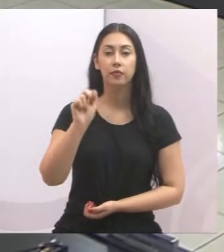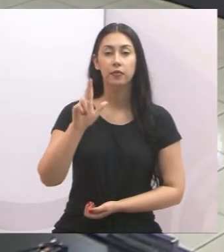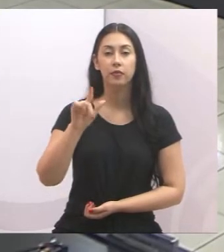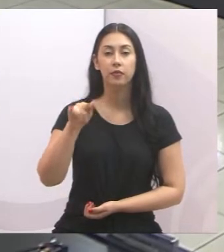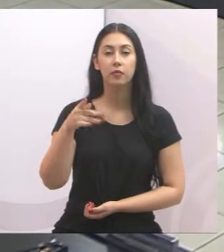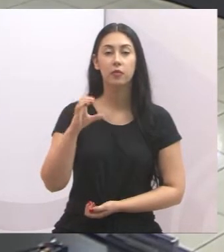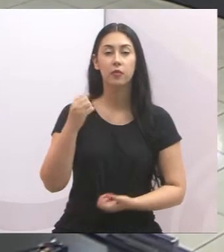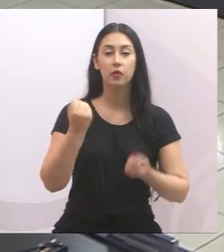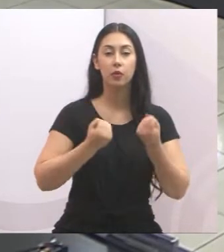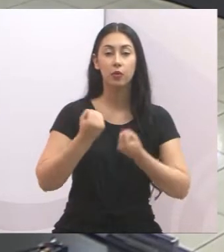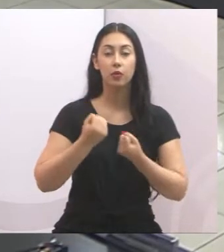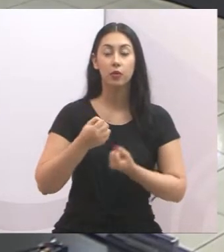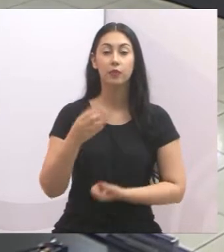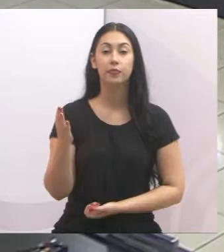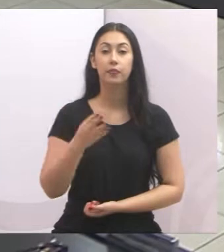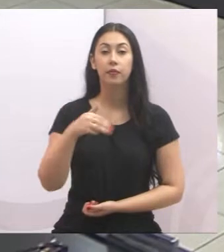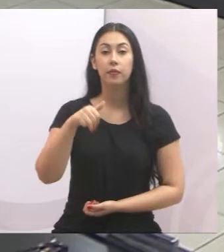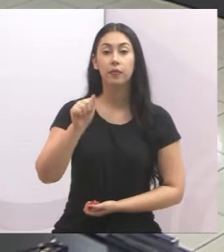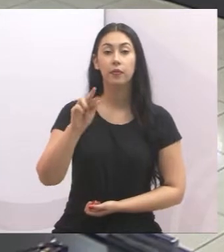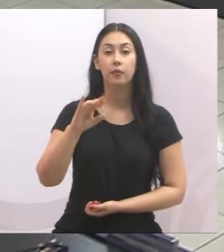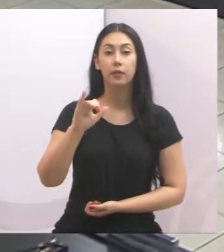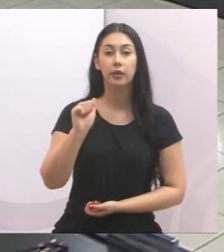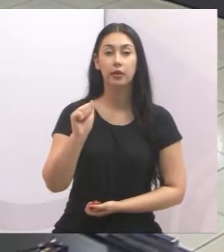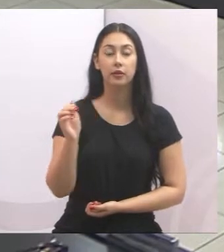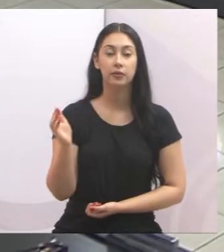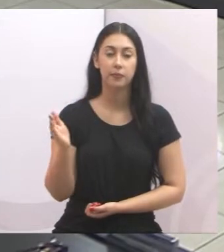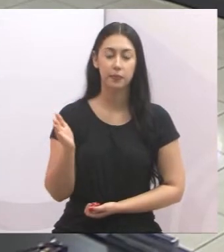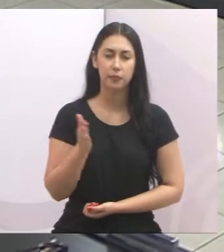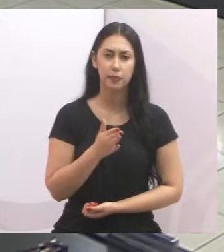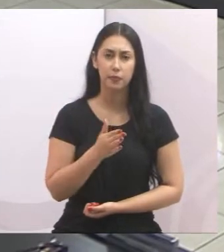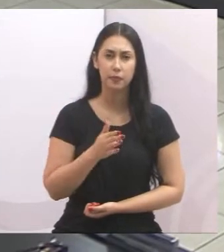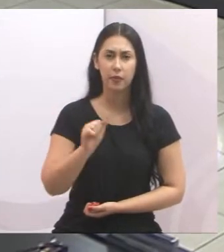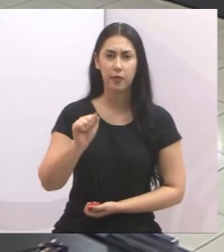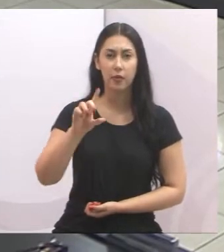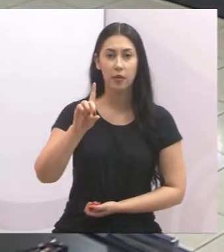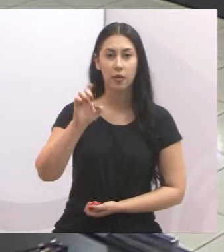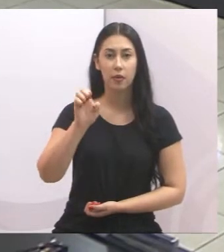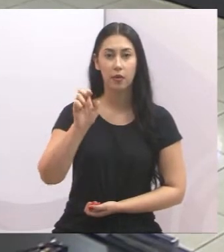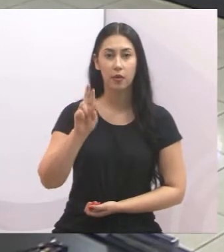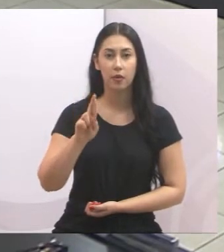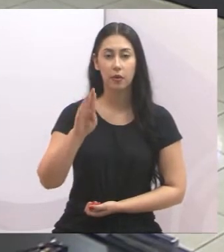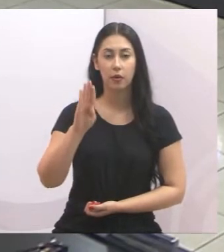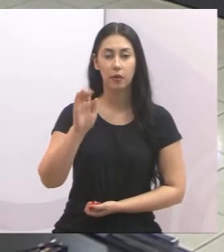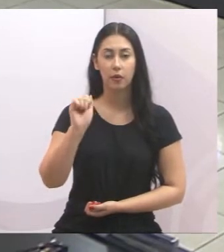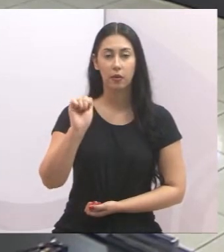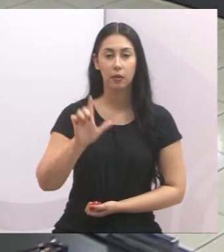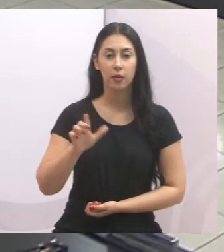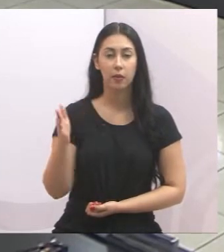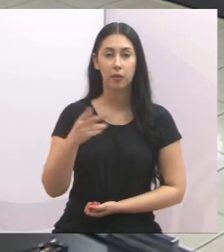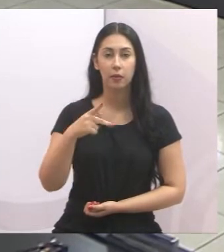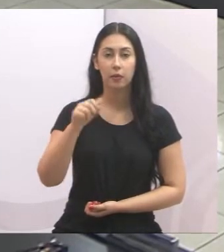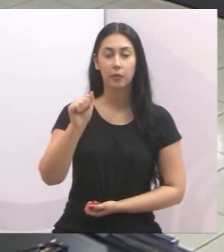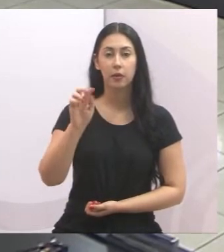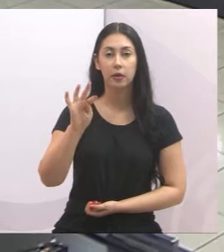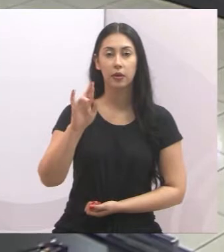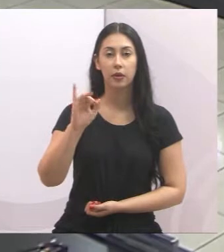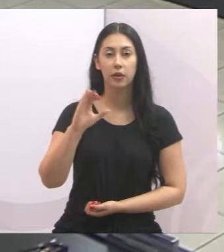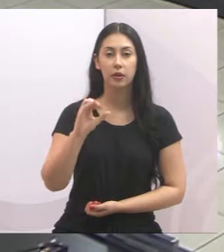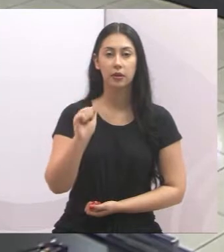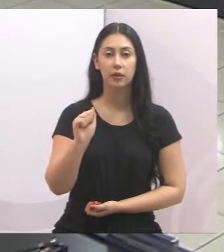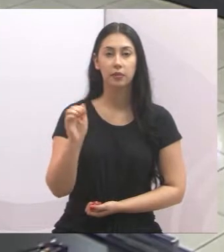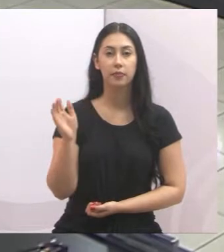dos Condutores, doutora Márcia Santos, Aderbal Sodré, Patrícia